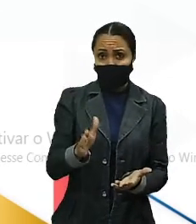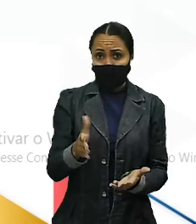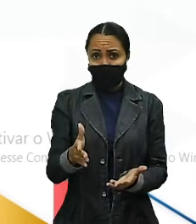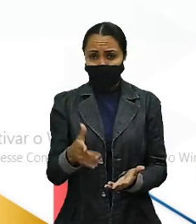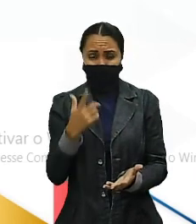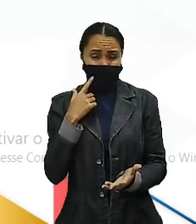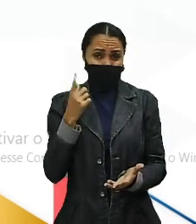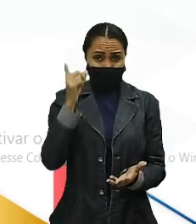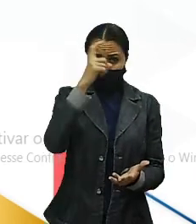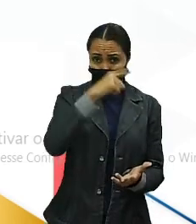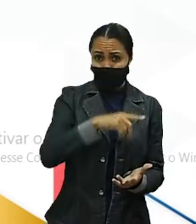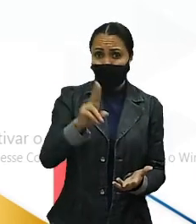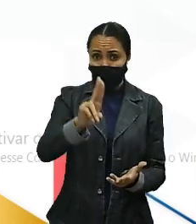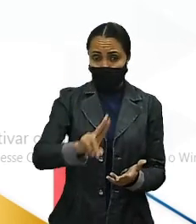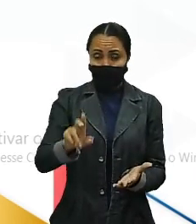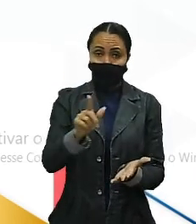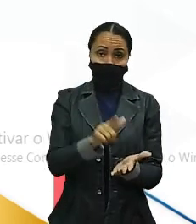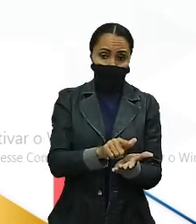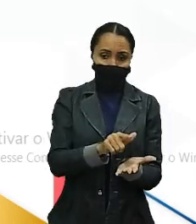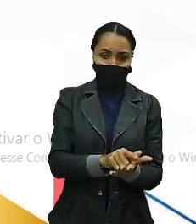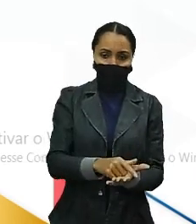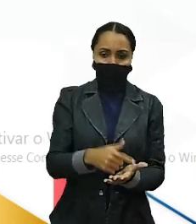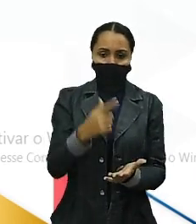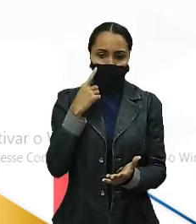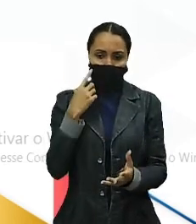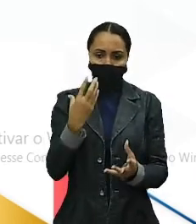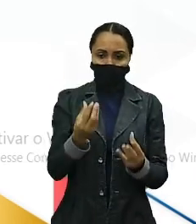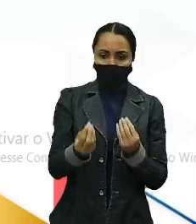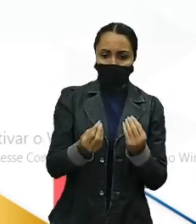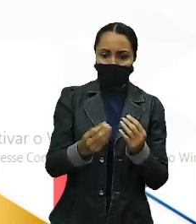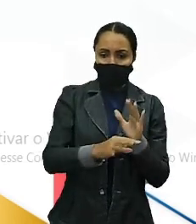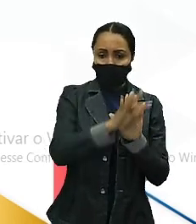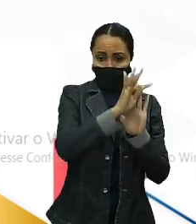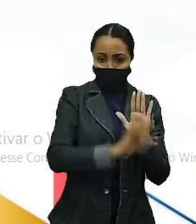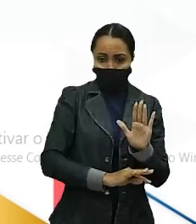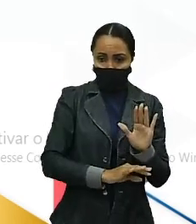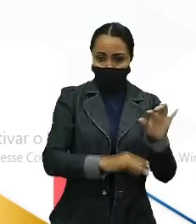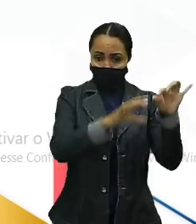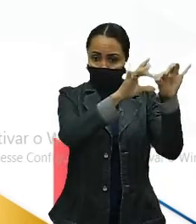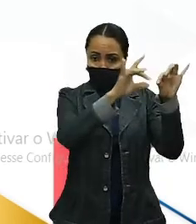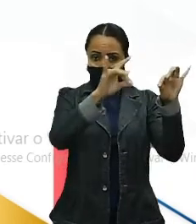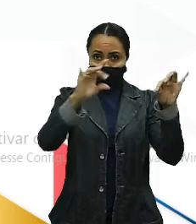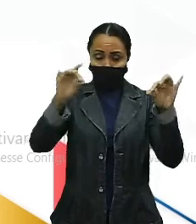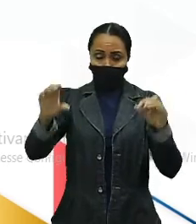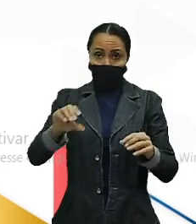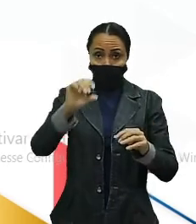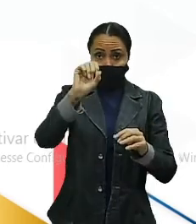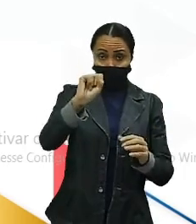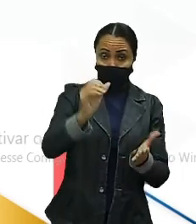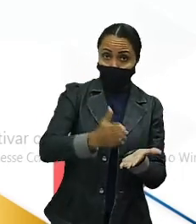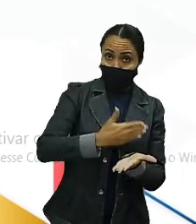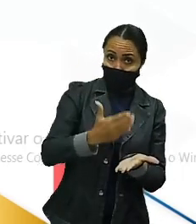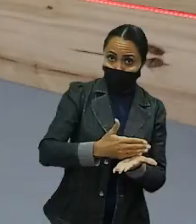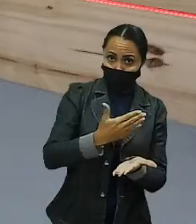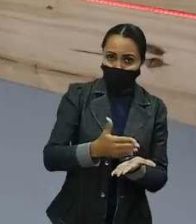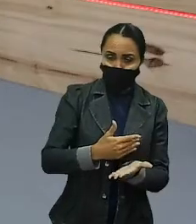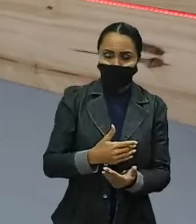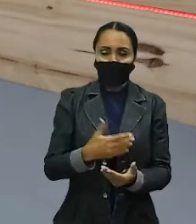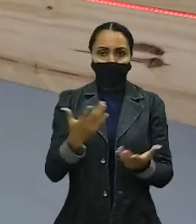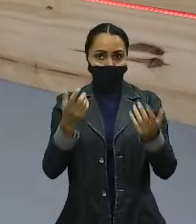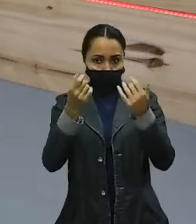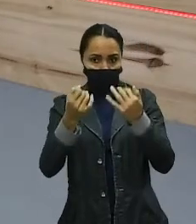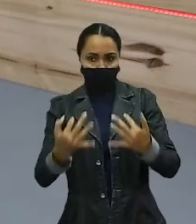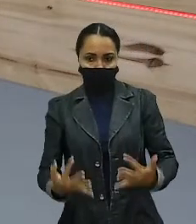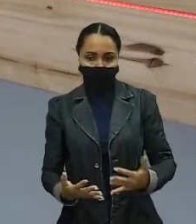usar-se papel, tá bom? Considere a seguir a confecção de um texto em cordel com 8 páginas. Por que 8 páginas? Traz para mim, Manuel,